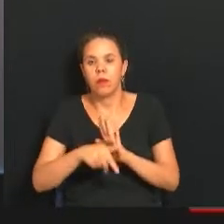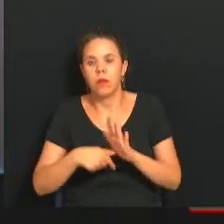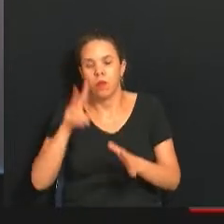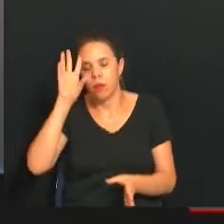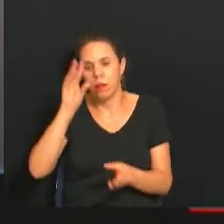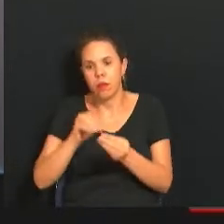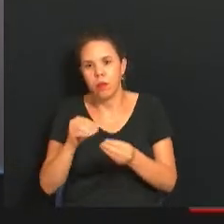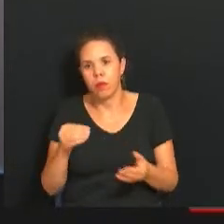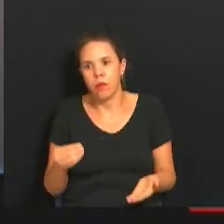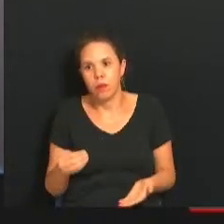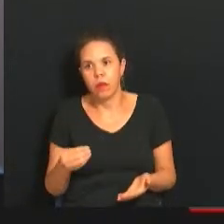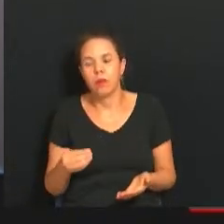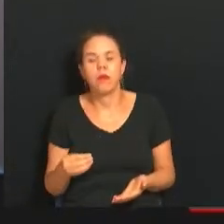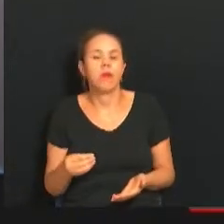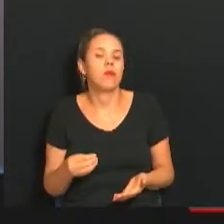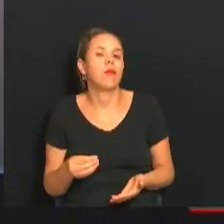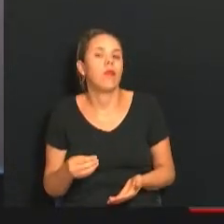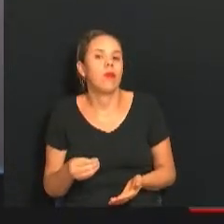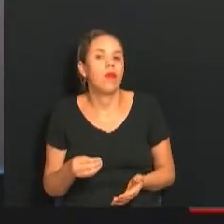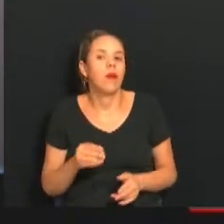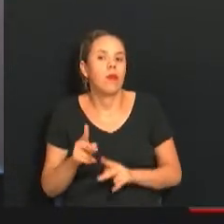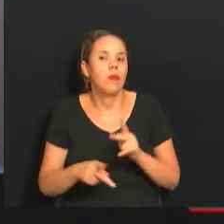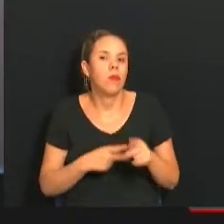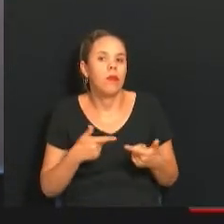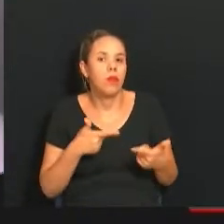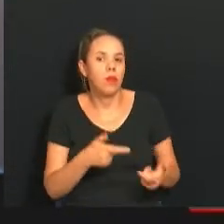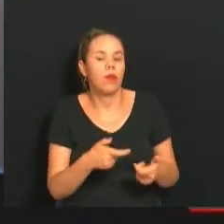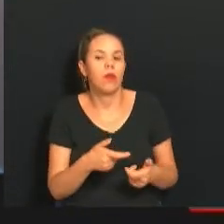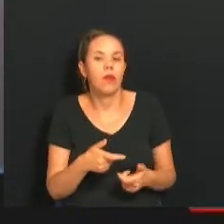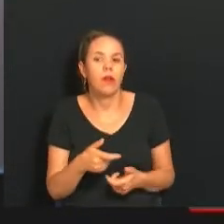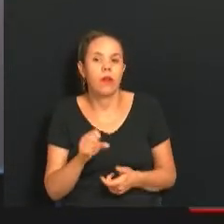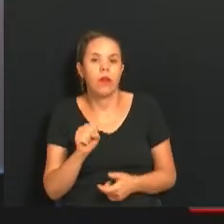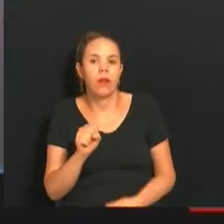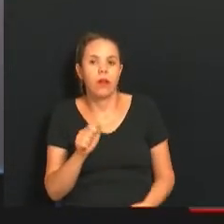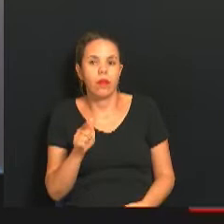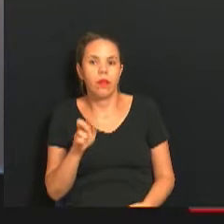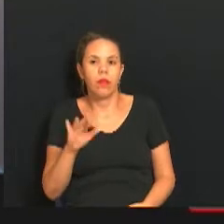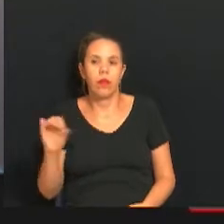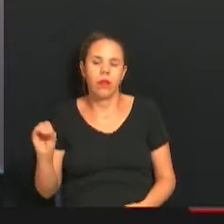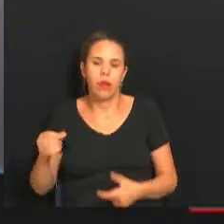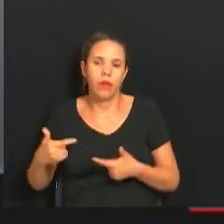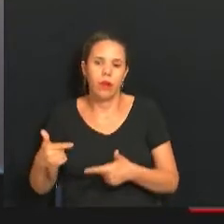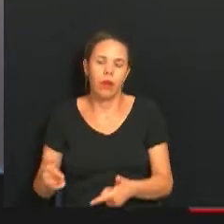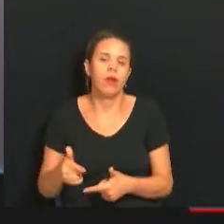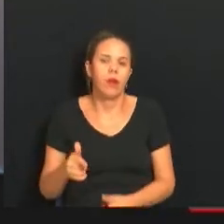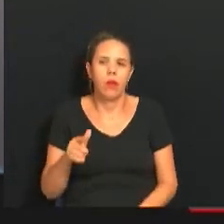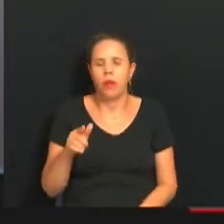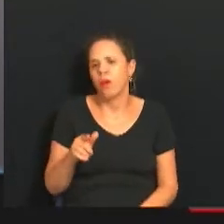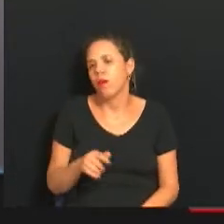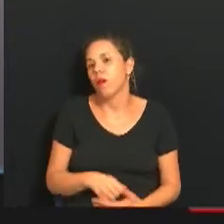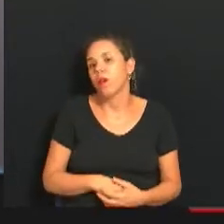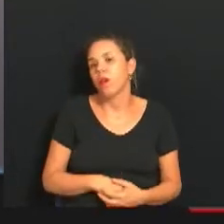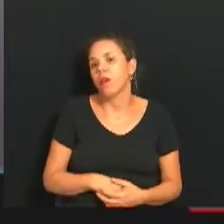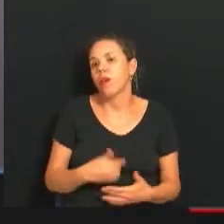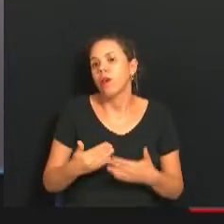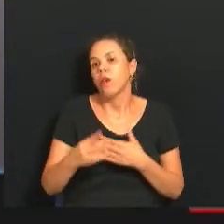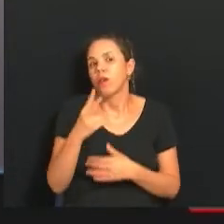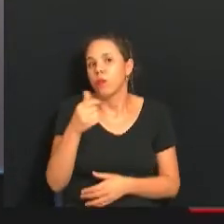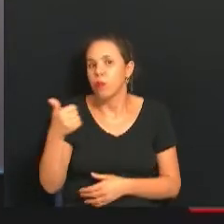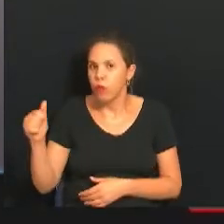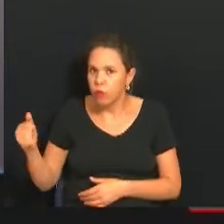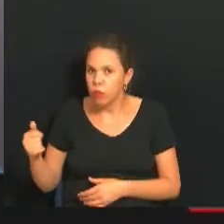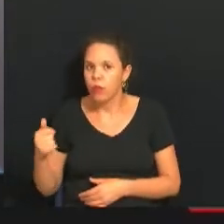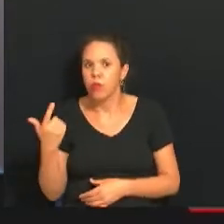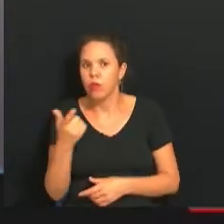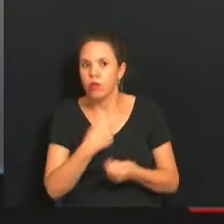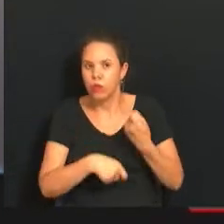o Kosovo sofreu com ataques sérvios durante a Guerra do Kosovo, que foi até 2001. A partir de 2001, ele passa a ser